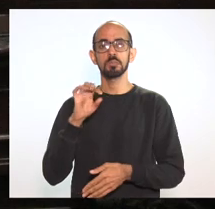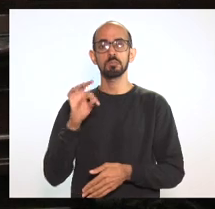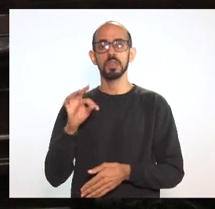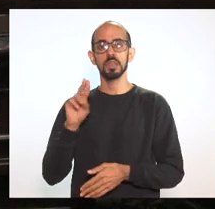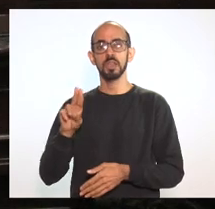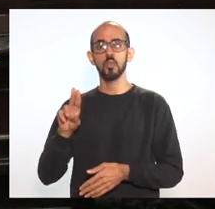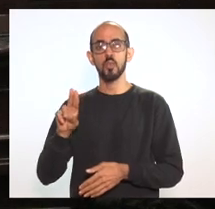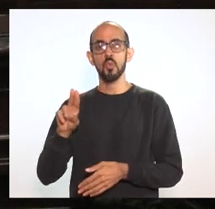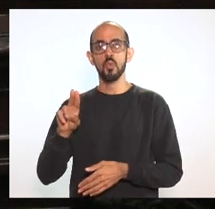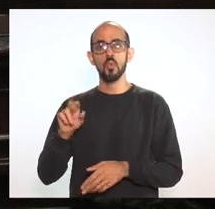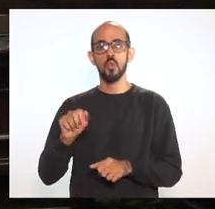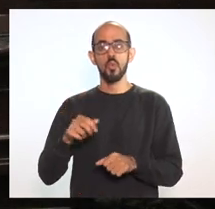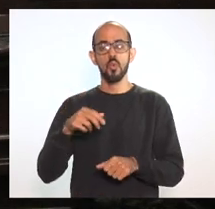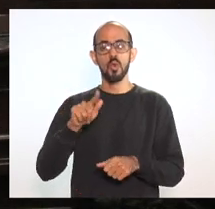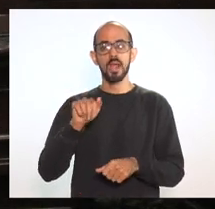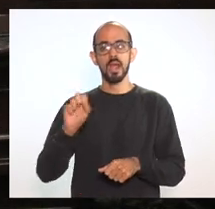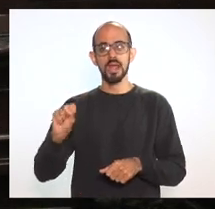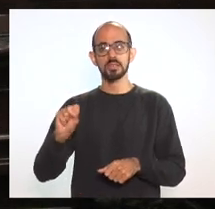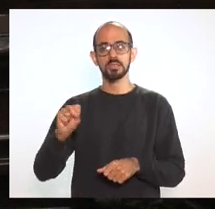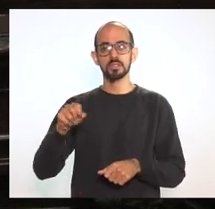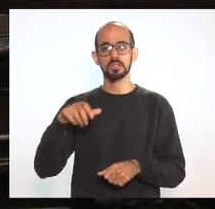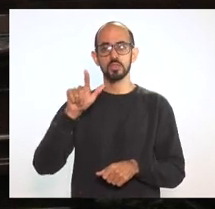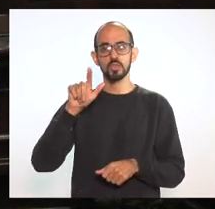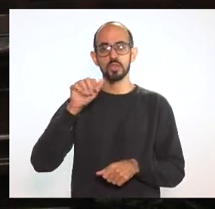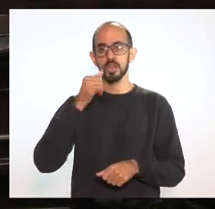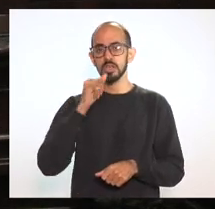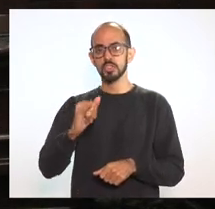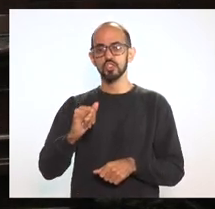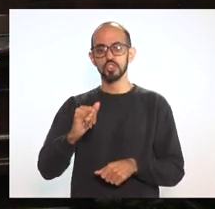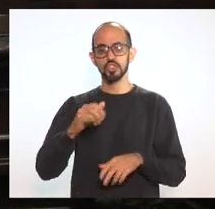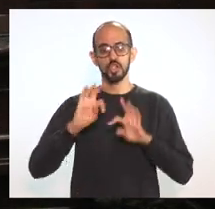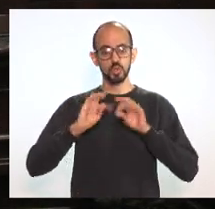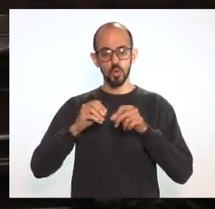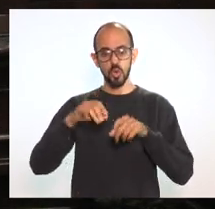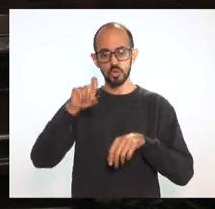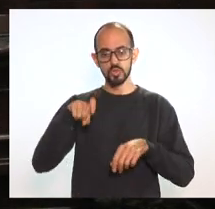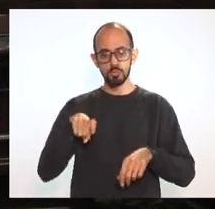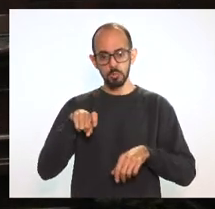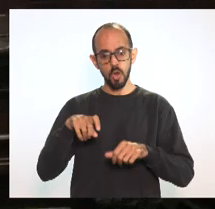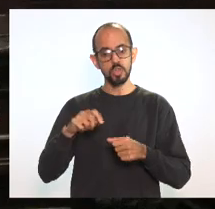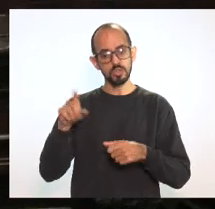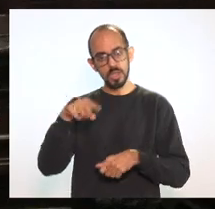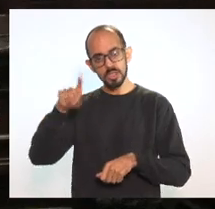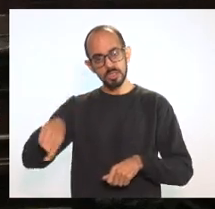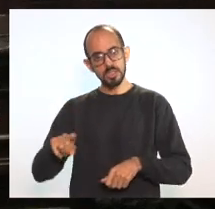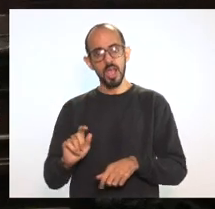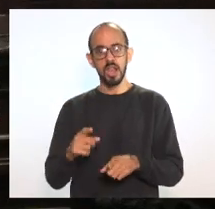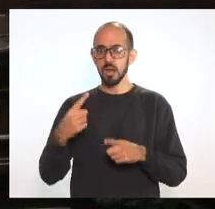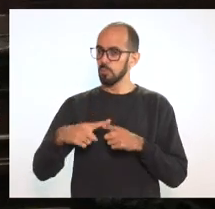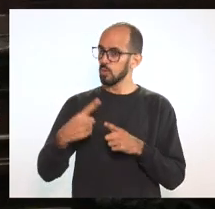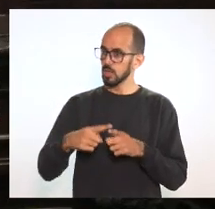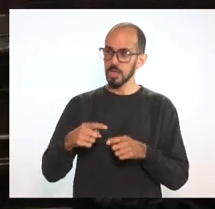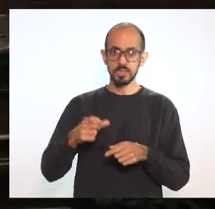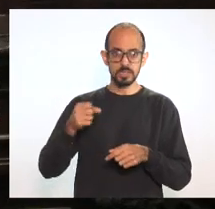de gás, luz. Todos os impostos vamos cancelar, porque a população não vai trabalhar, como é que ela vai